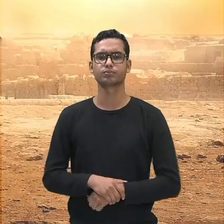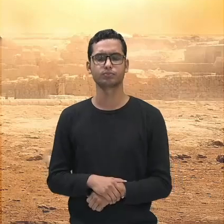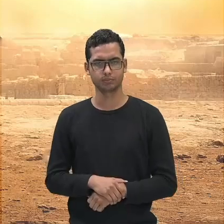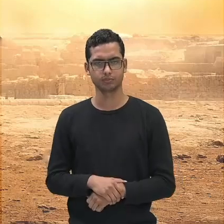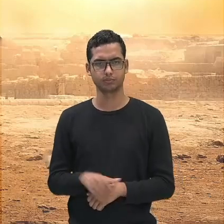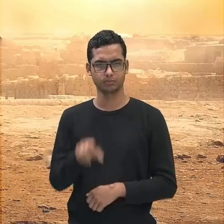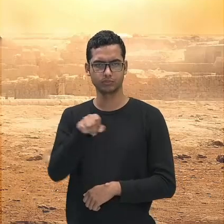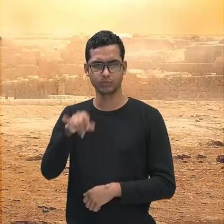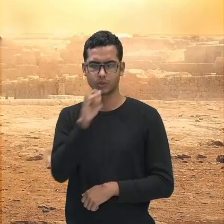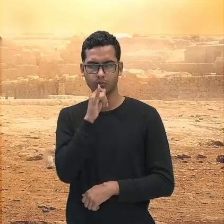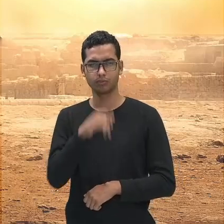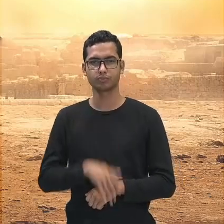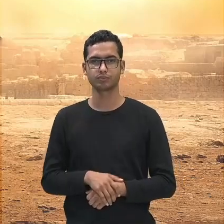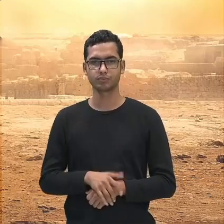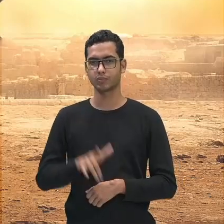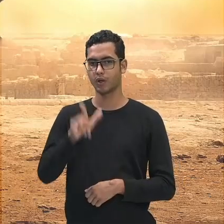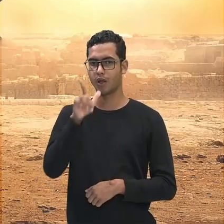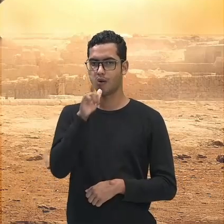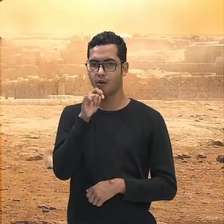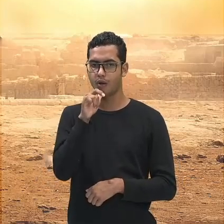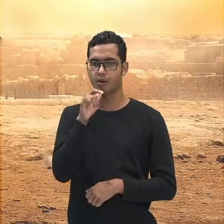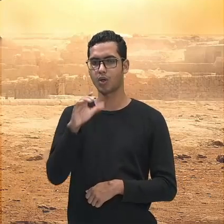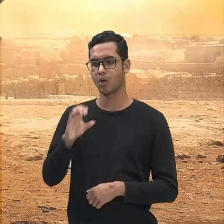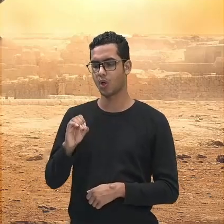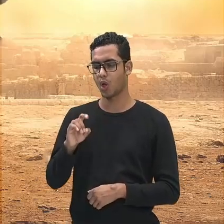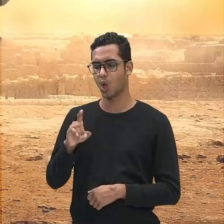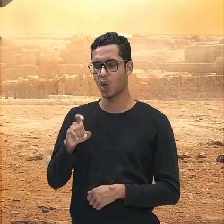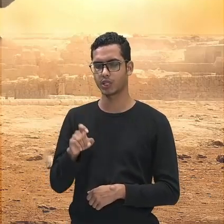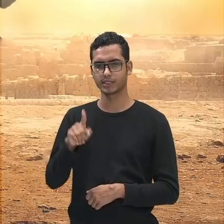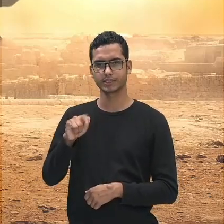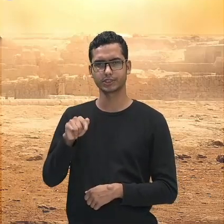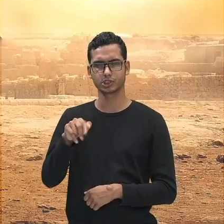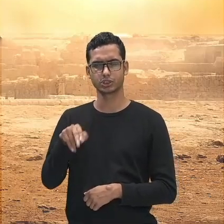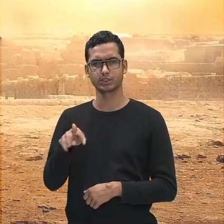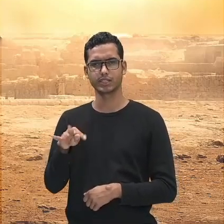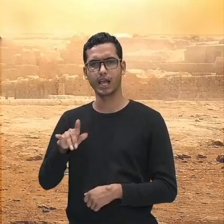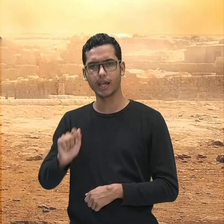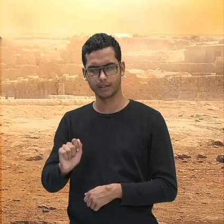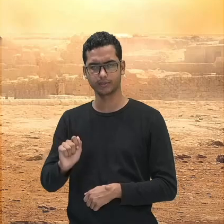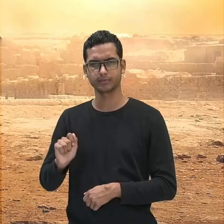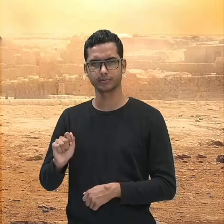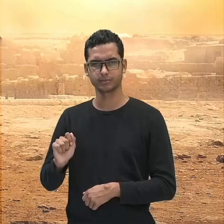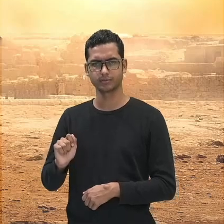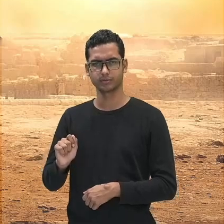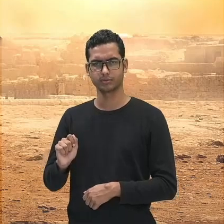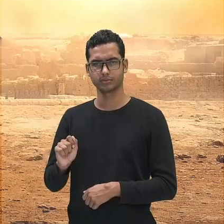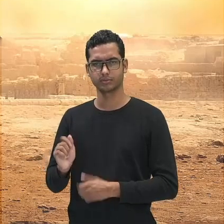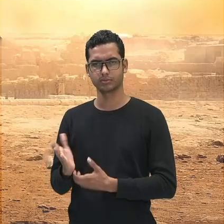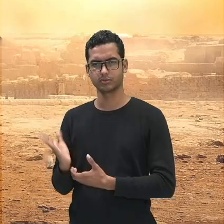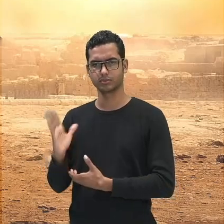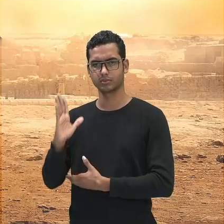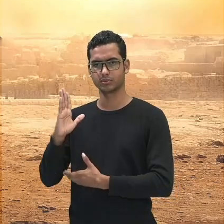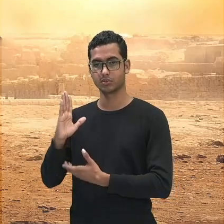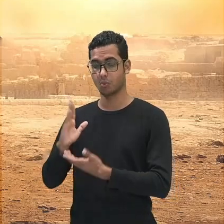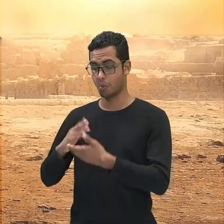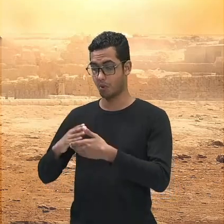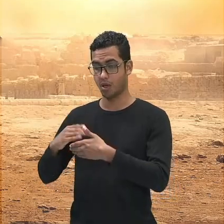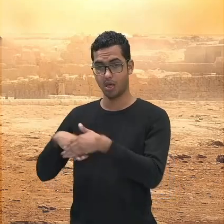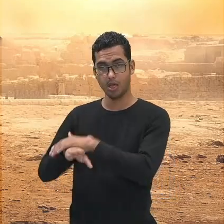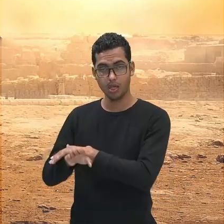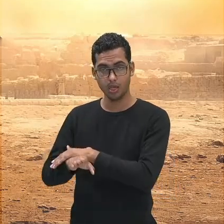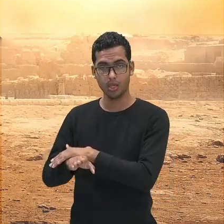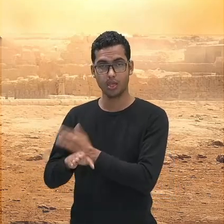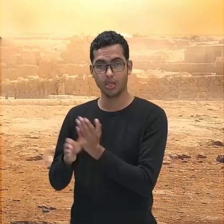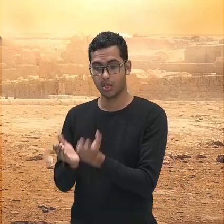água oxigenada em frascos opacos ou escuro, ela reage.